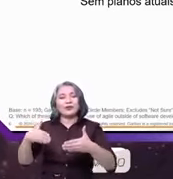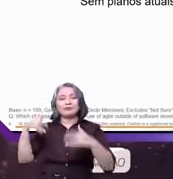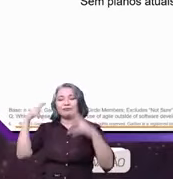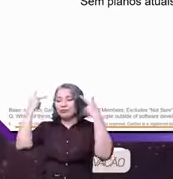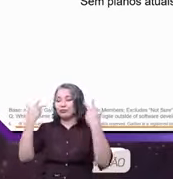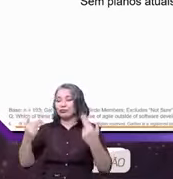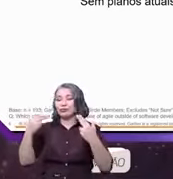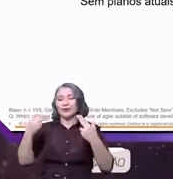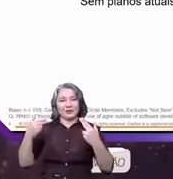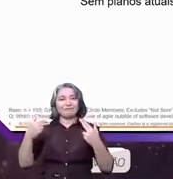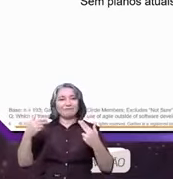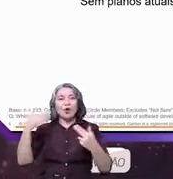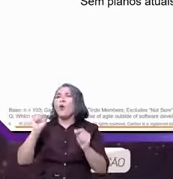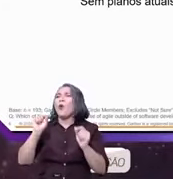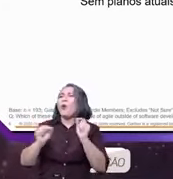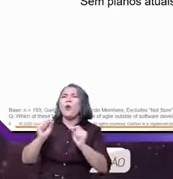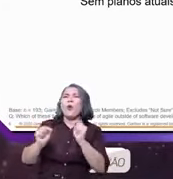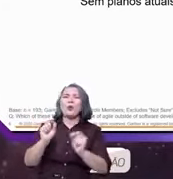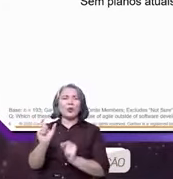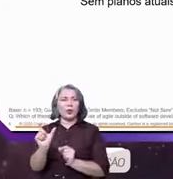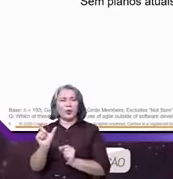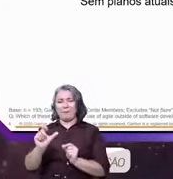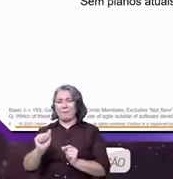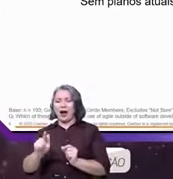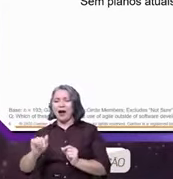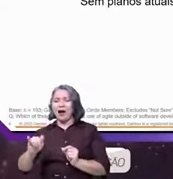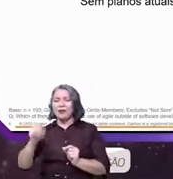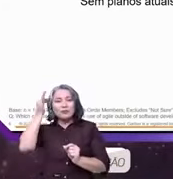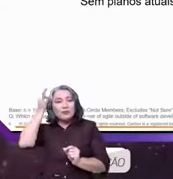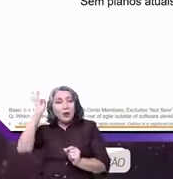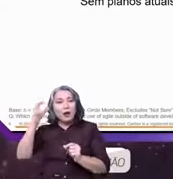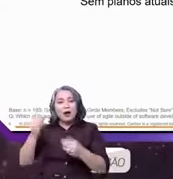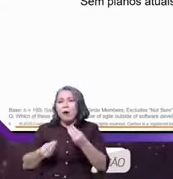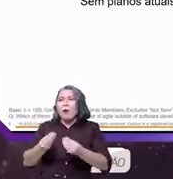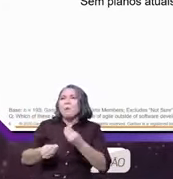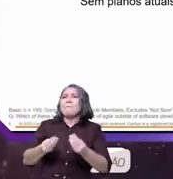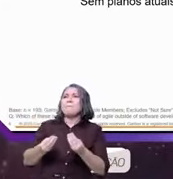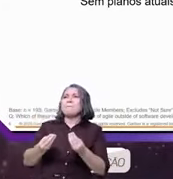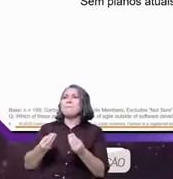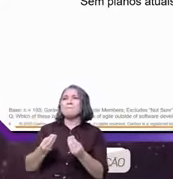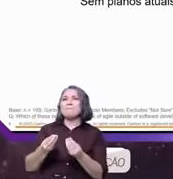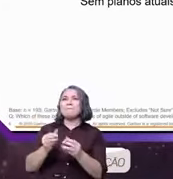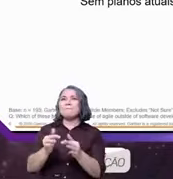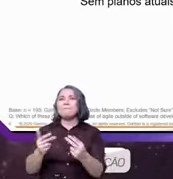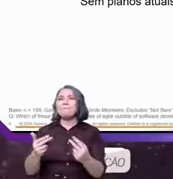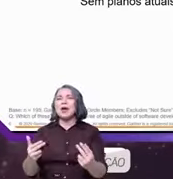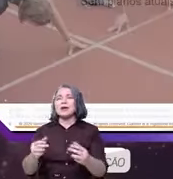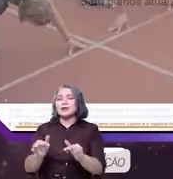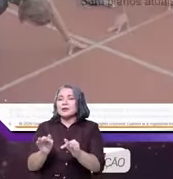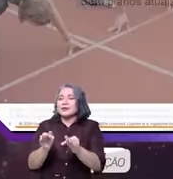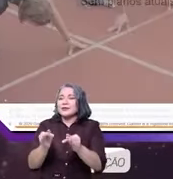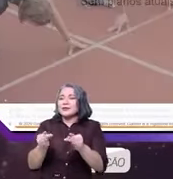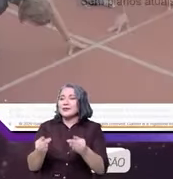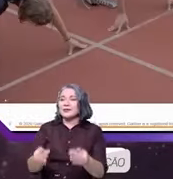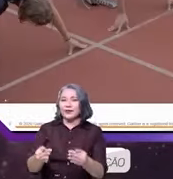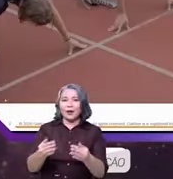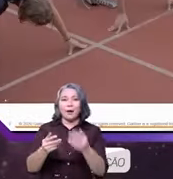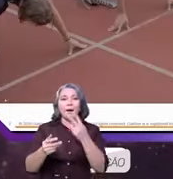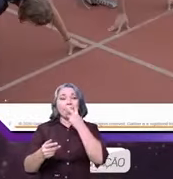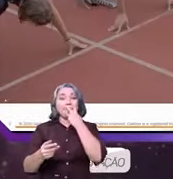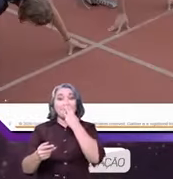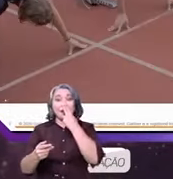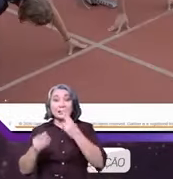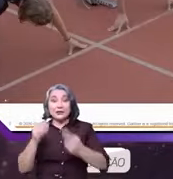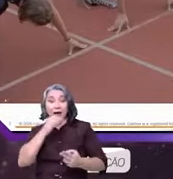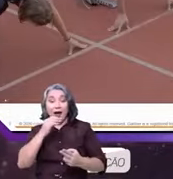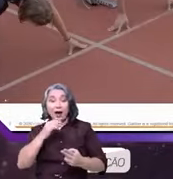utilizar. Mas o que é ágil mesmo? E aí eu evoco para uma coisa simples, que é parecer ágil e